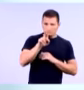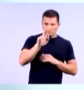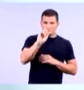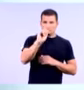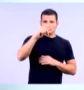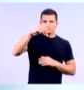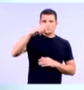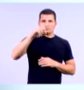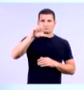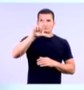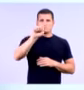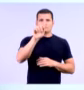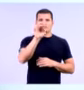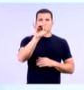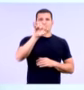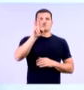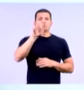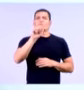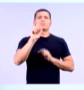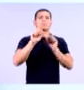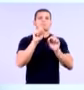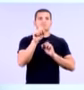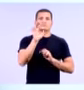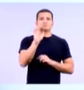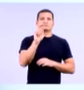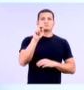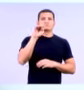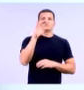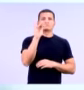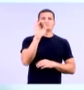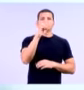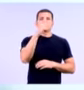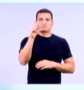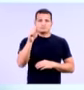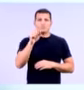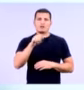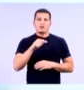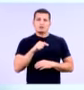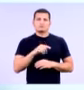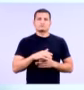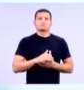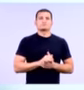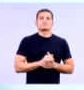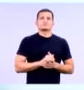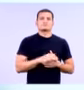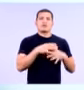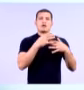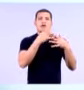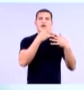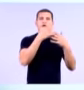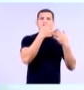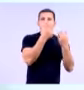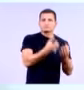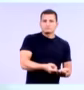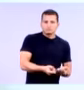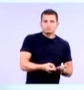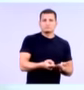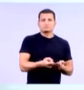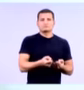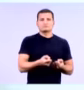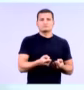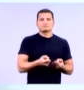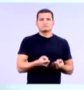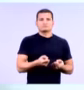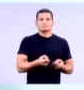que essa função pretende exercer. É convencer, é persuadir,